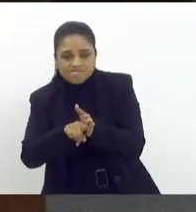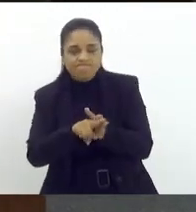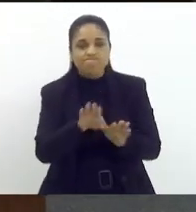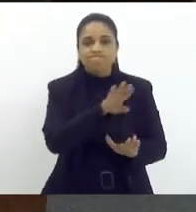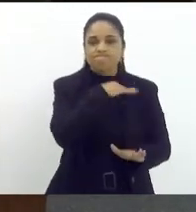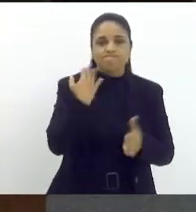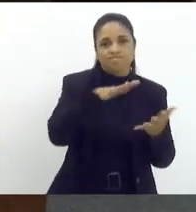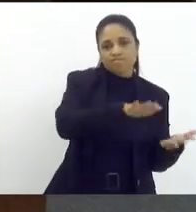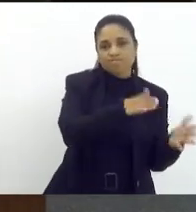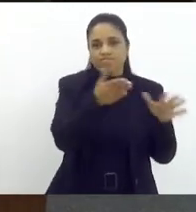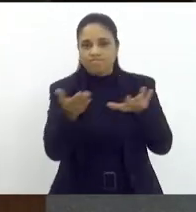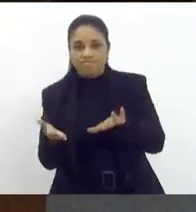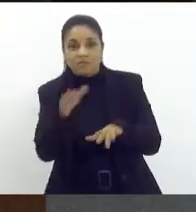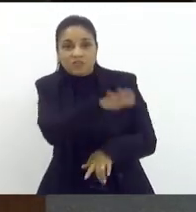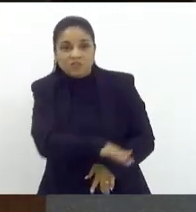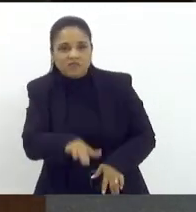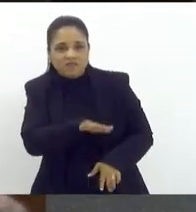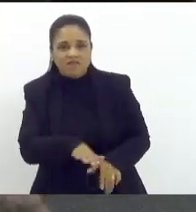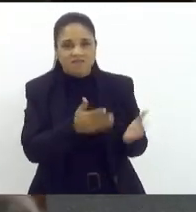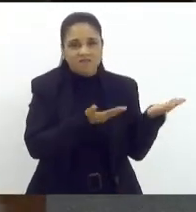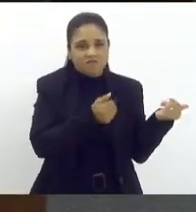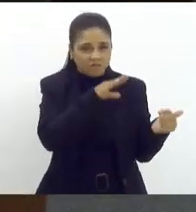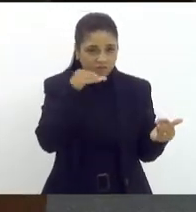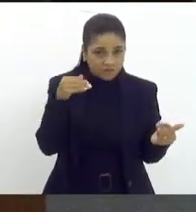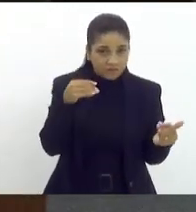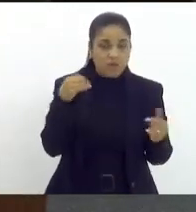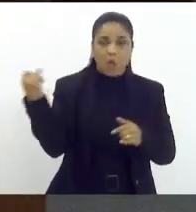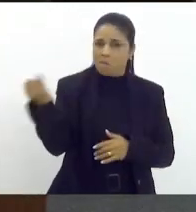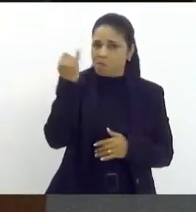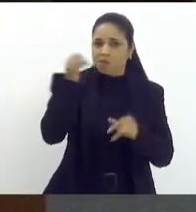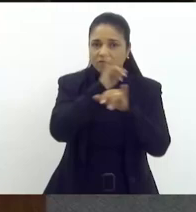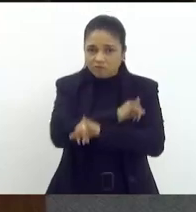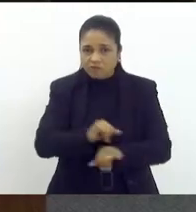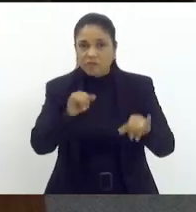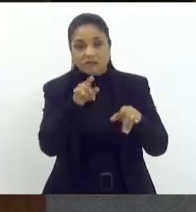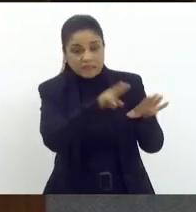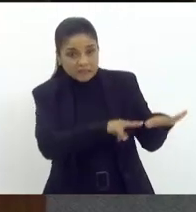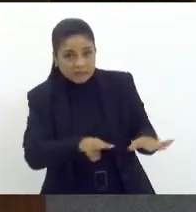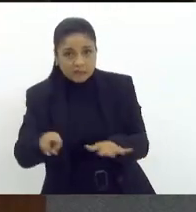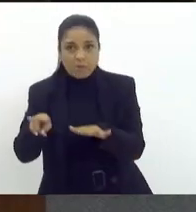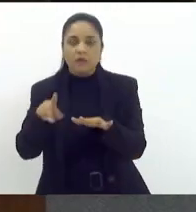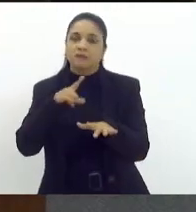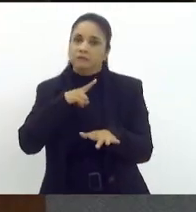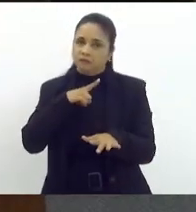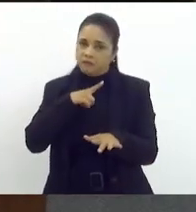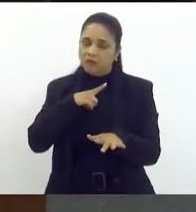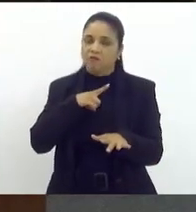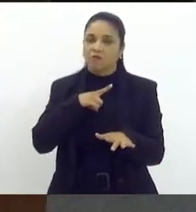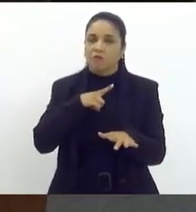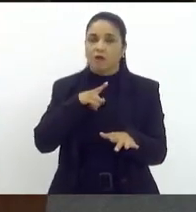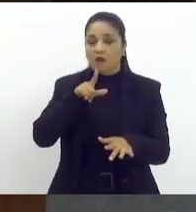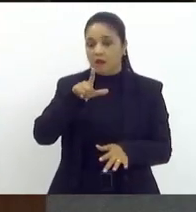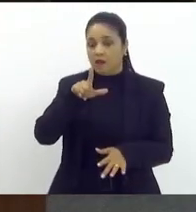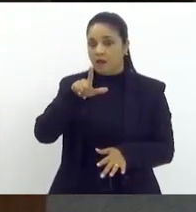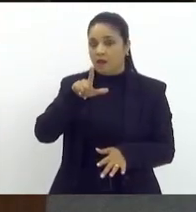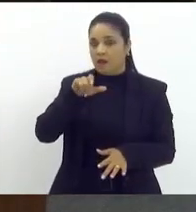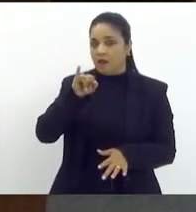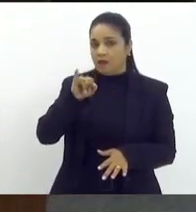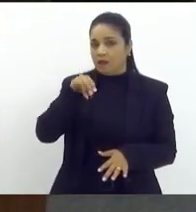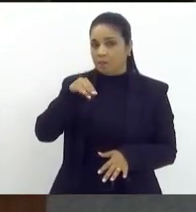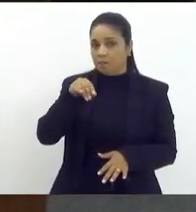de crianças e adolescentes é importante dizer que esta semana a gente teve uma liminar é